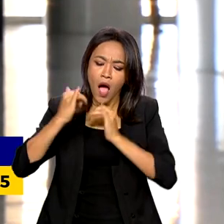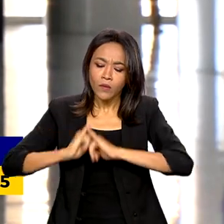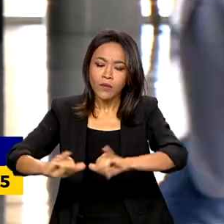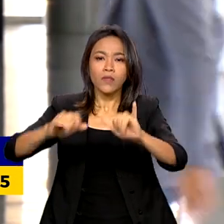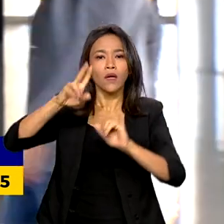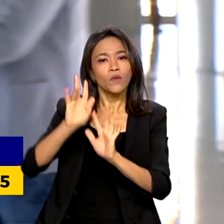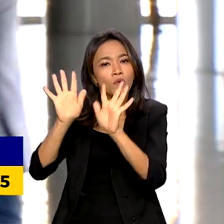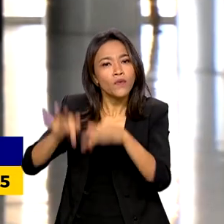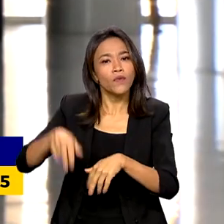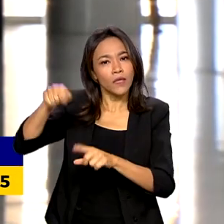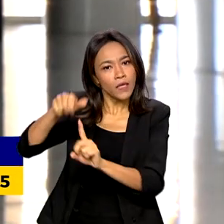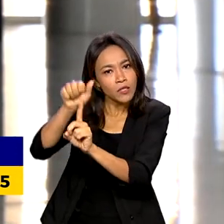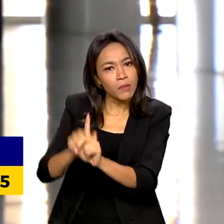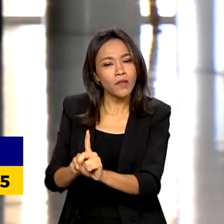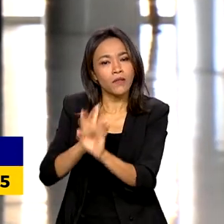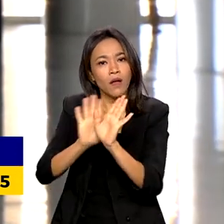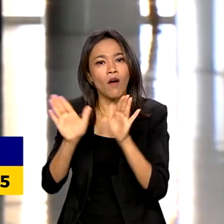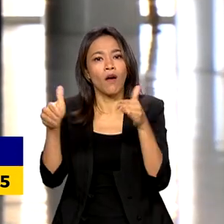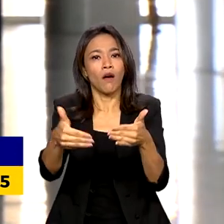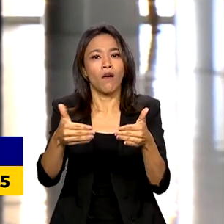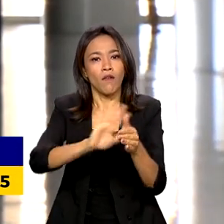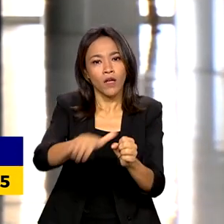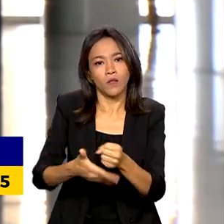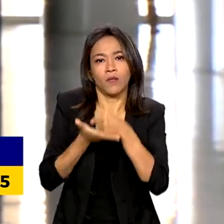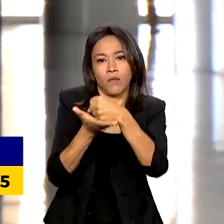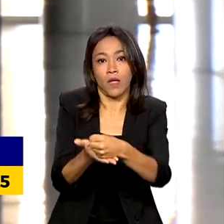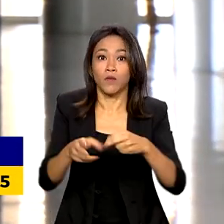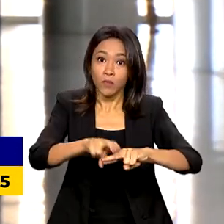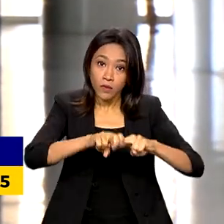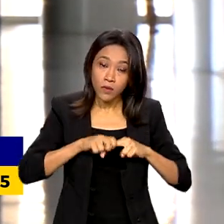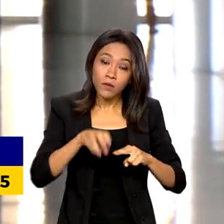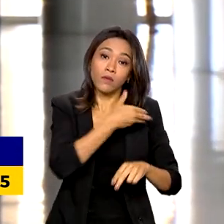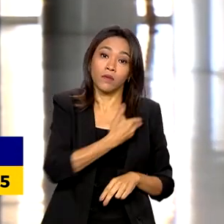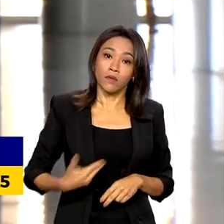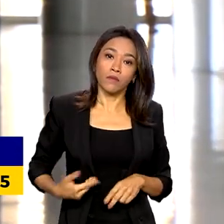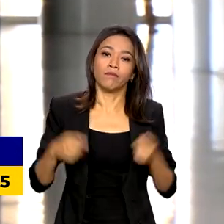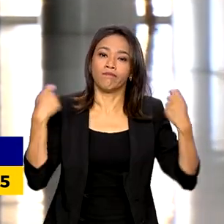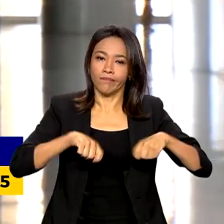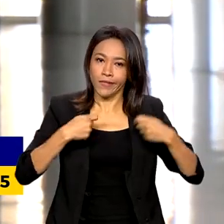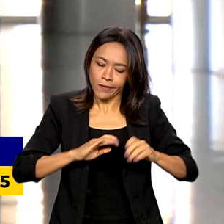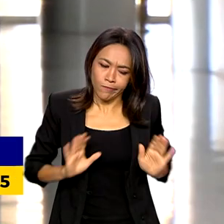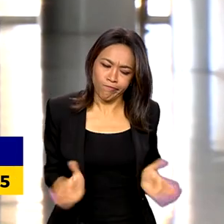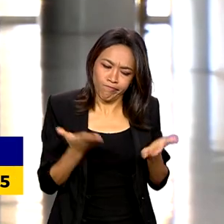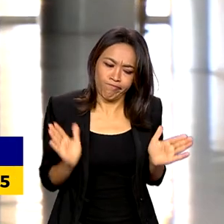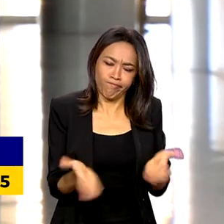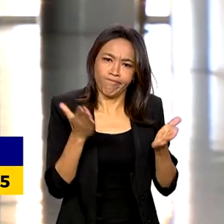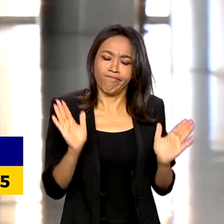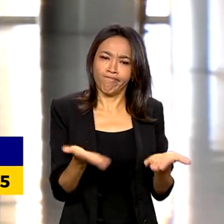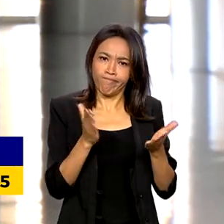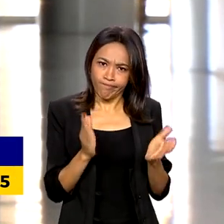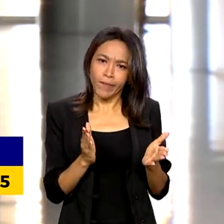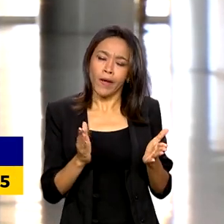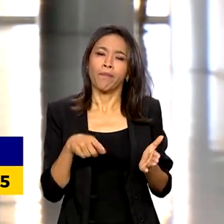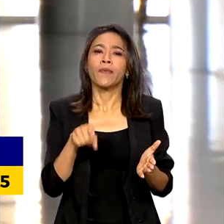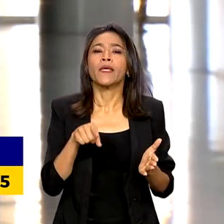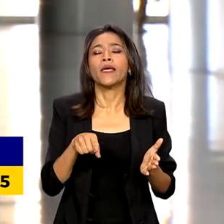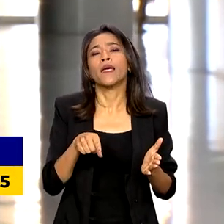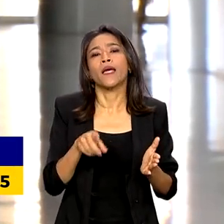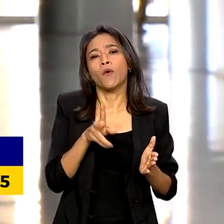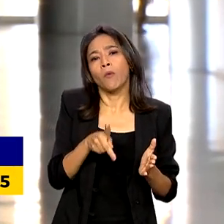terá foco na sustentabilidade. Para isso, o governo pretende incentivar que as obras do programa